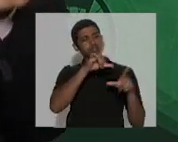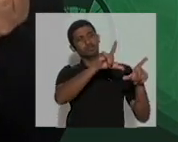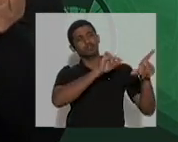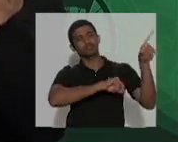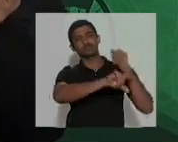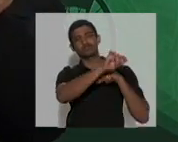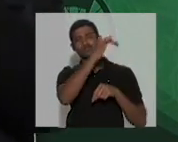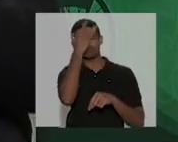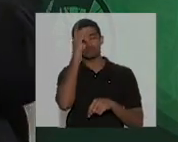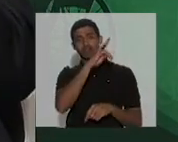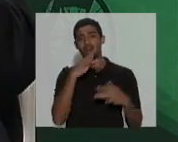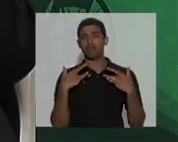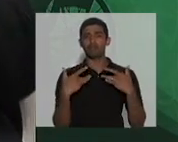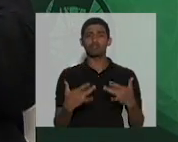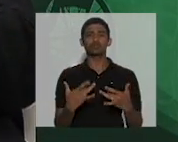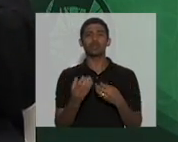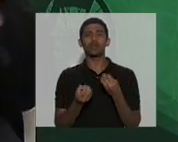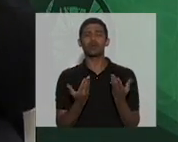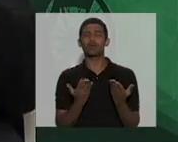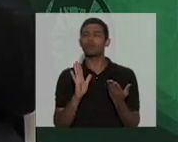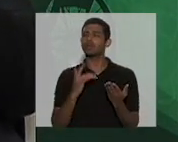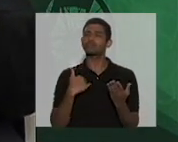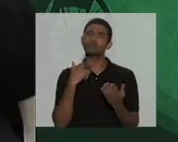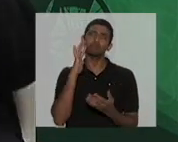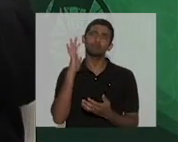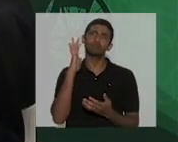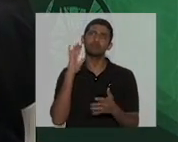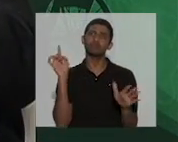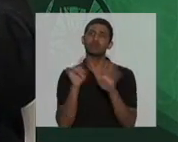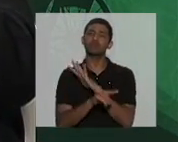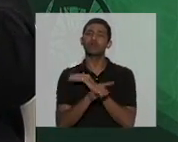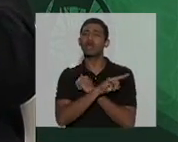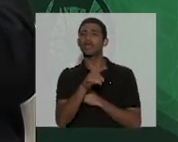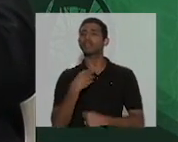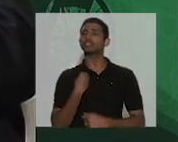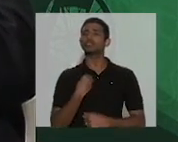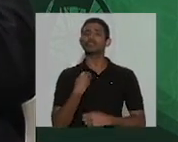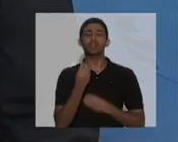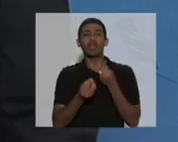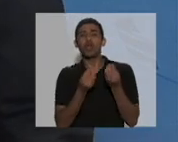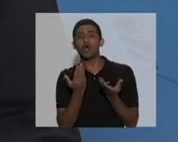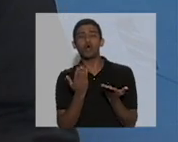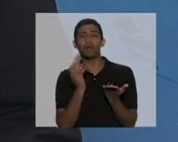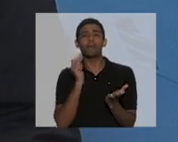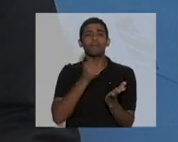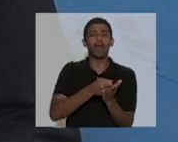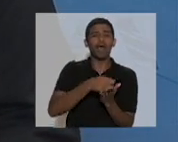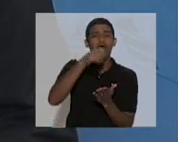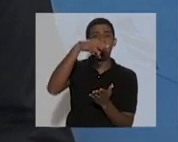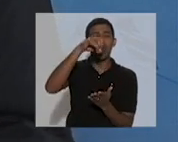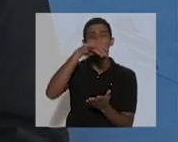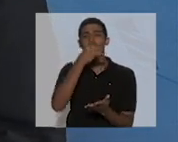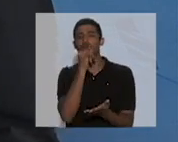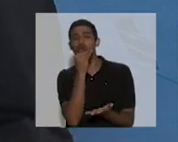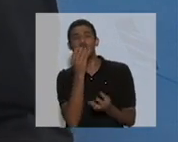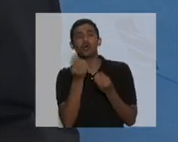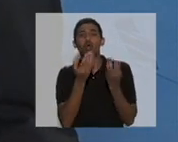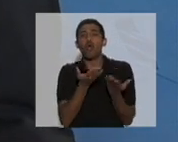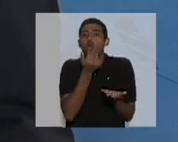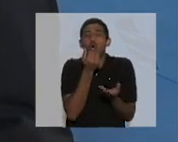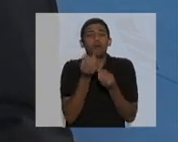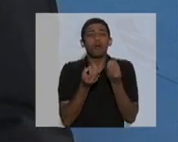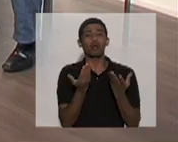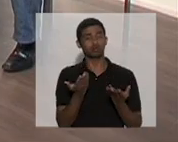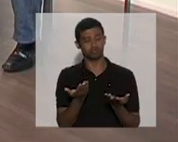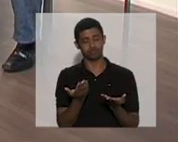são voluntárias. E aí eu só faço a seguinte pergunta, essas pessoas vivem de quê? Pois é, como é que vai pagar condomínio, conta, como é que vai comer, deputado